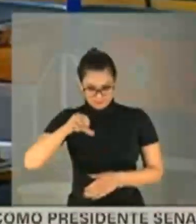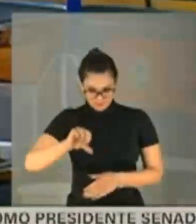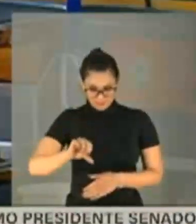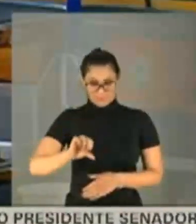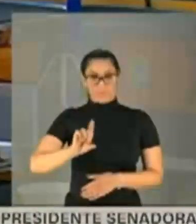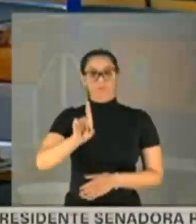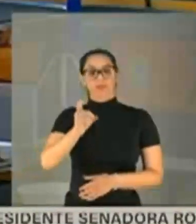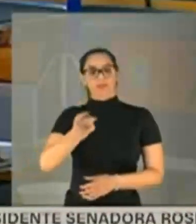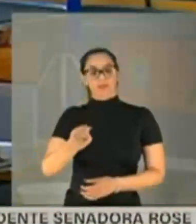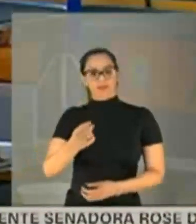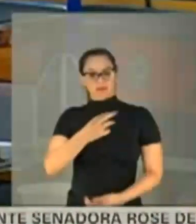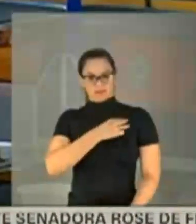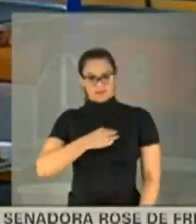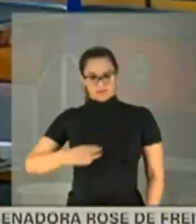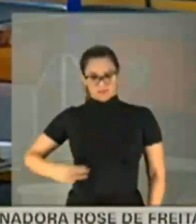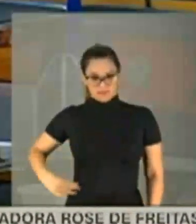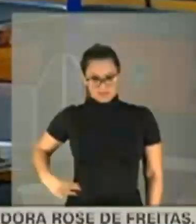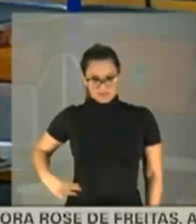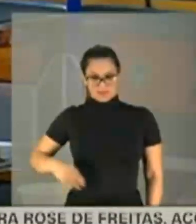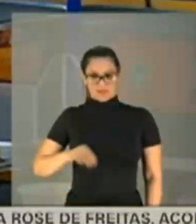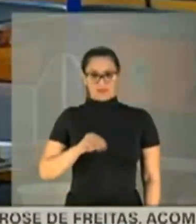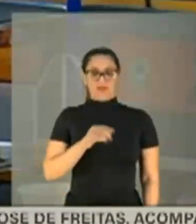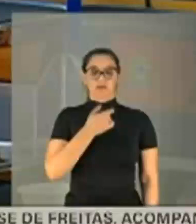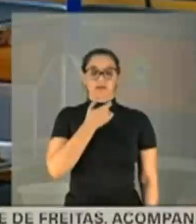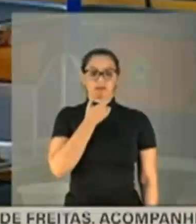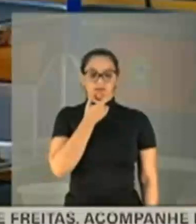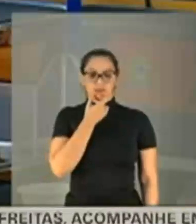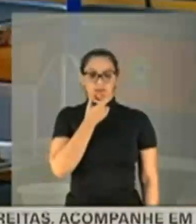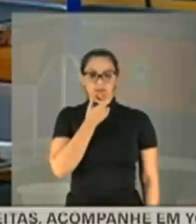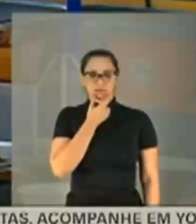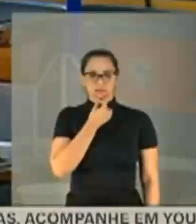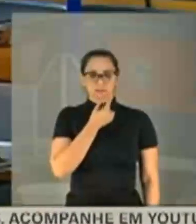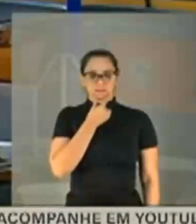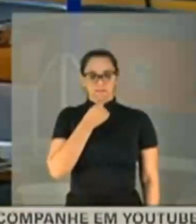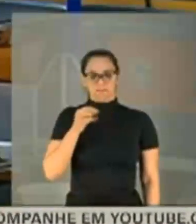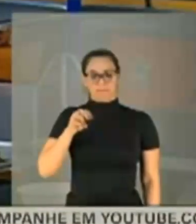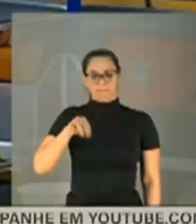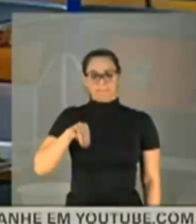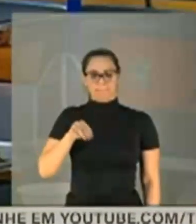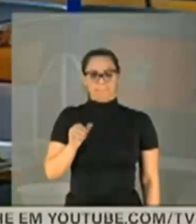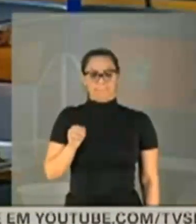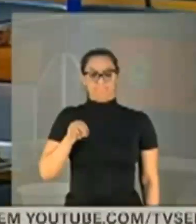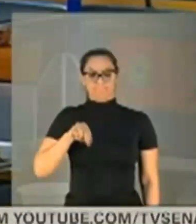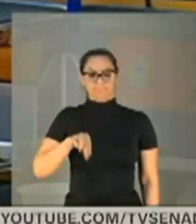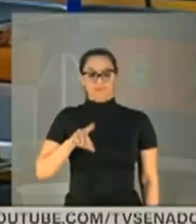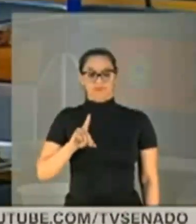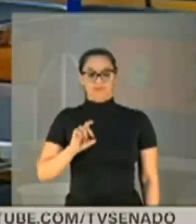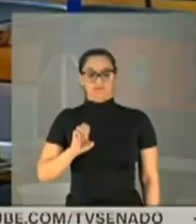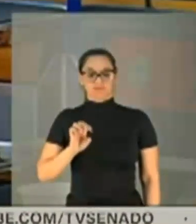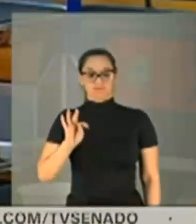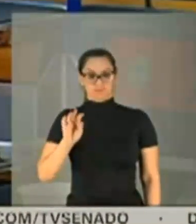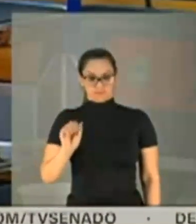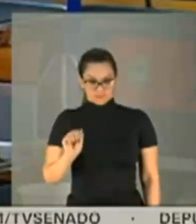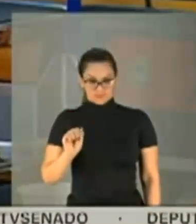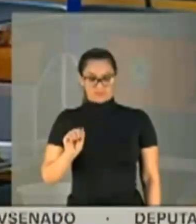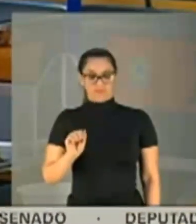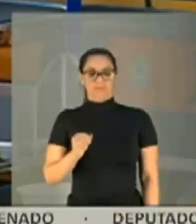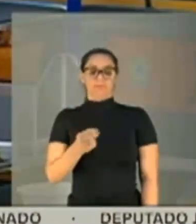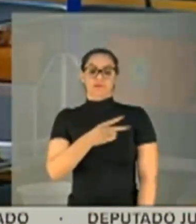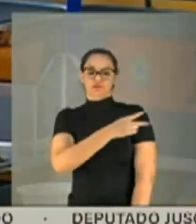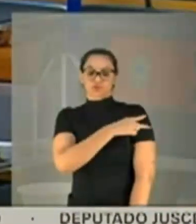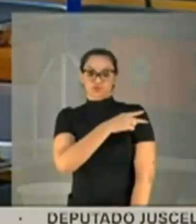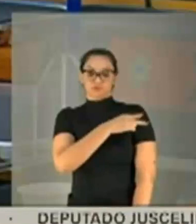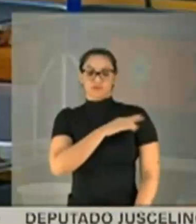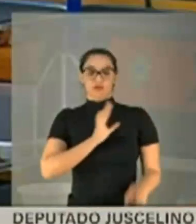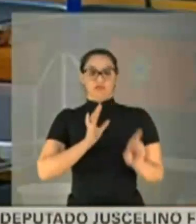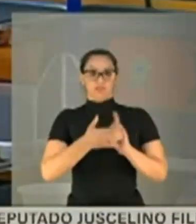ex-ministro Luiz Henrique Mandetta, senador Marcos Duval, para a chefia do Departamento